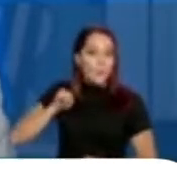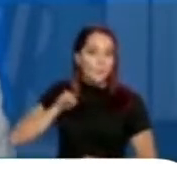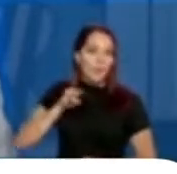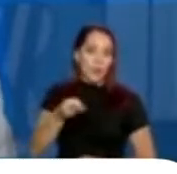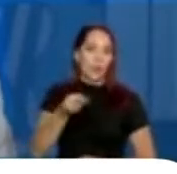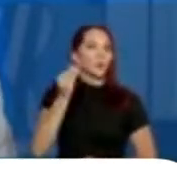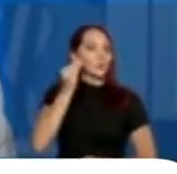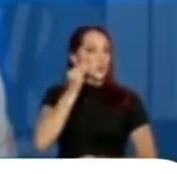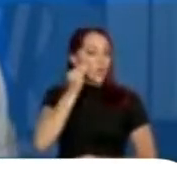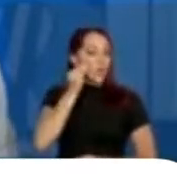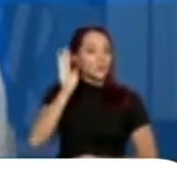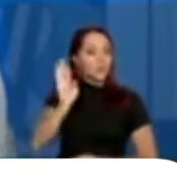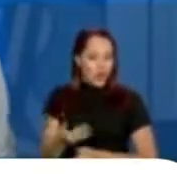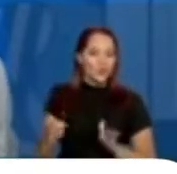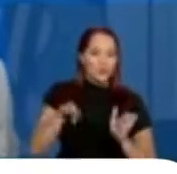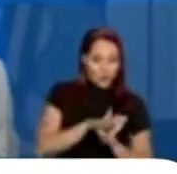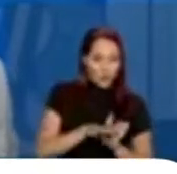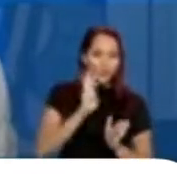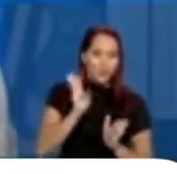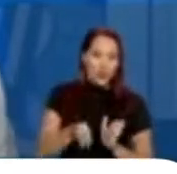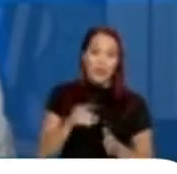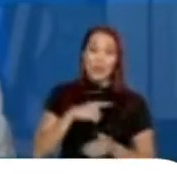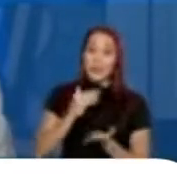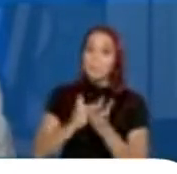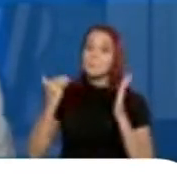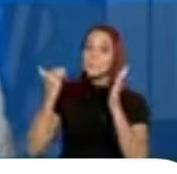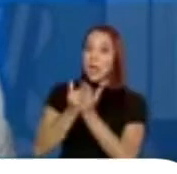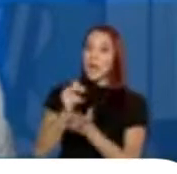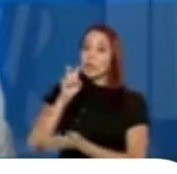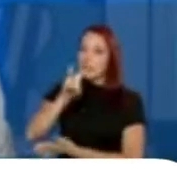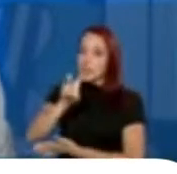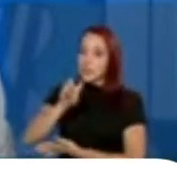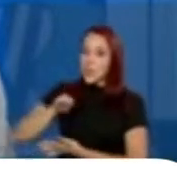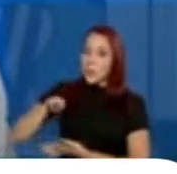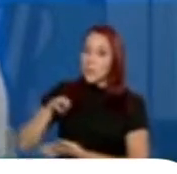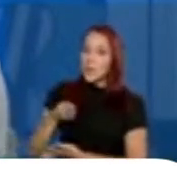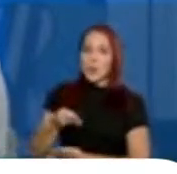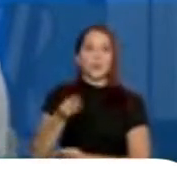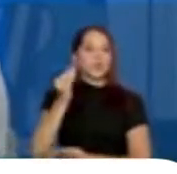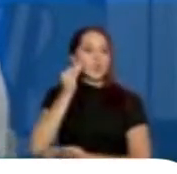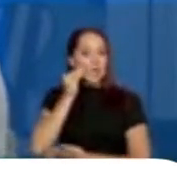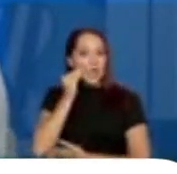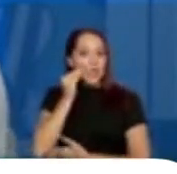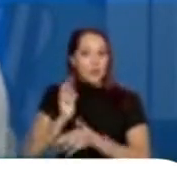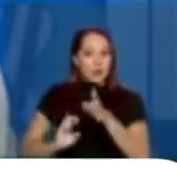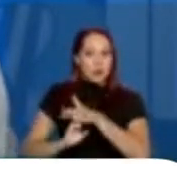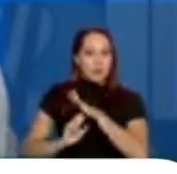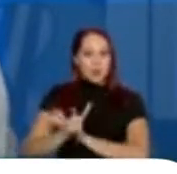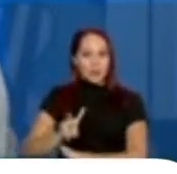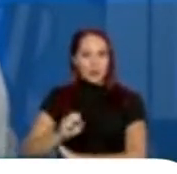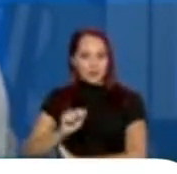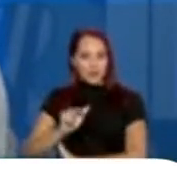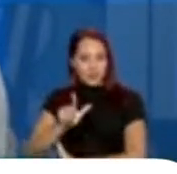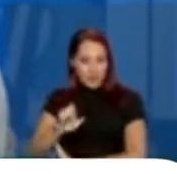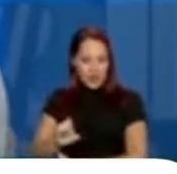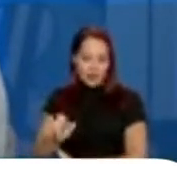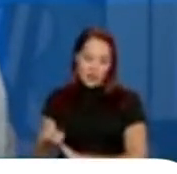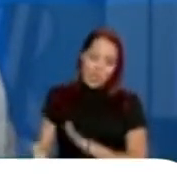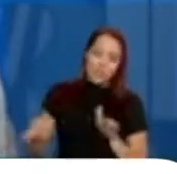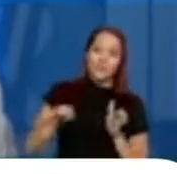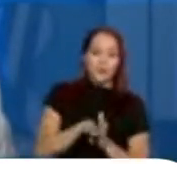foram recebidos, temos mais os 5 milhões de testes da Vale que está chegando, ou seja, temos um volume de